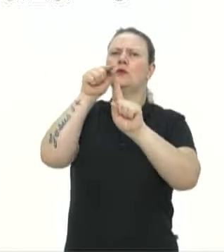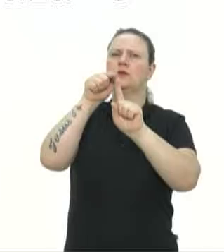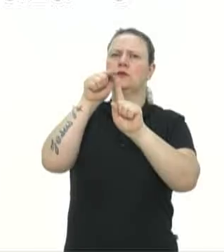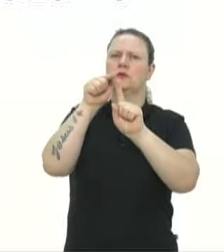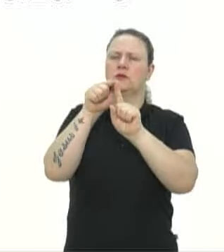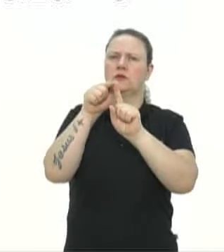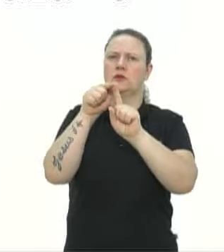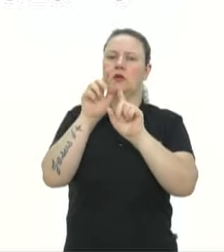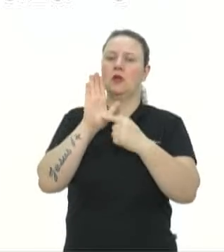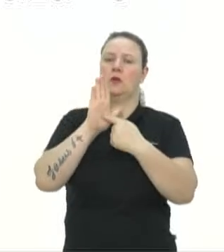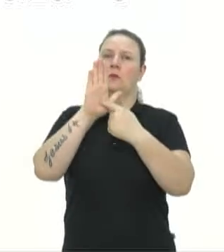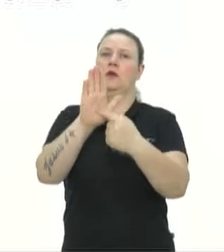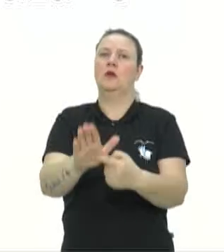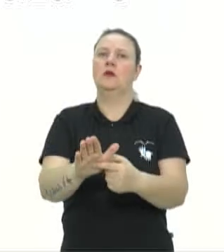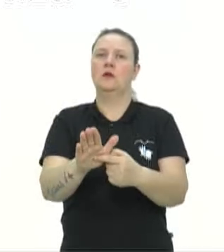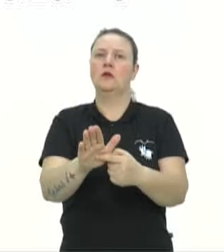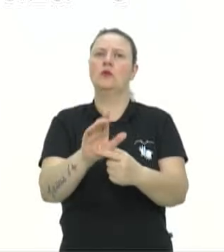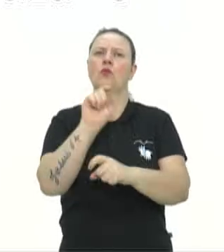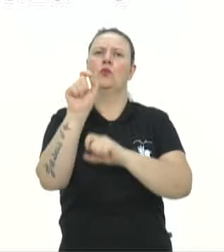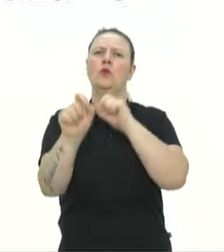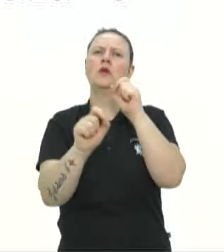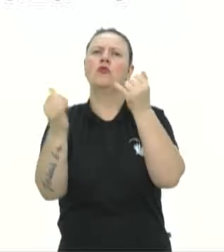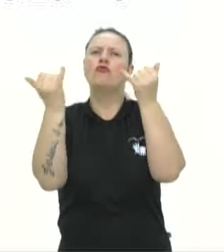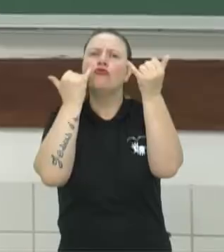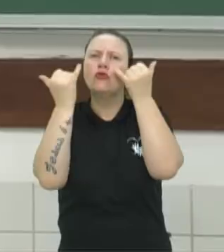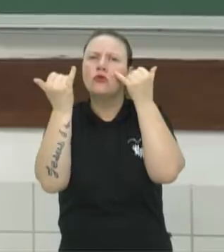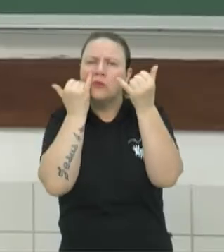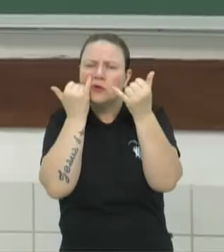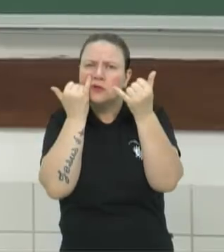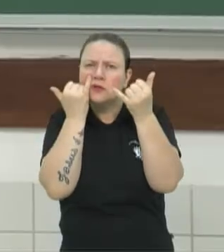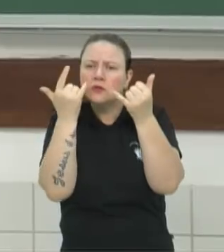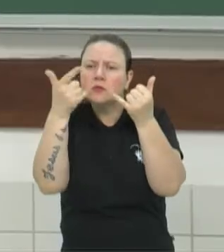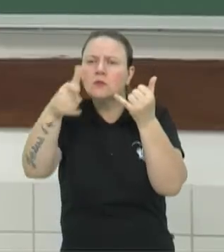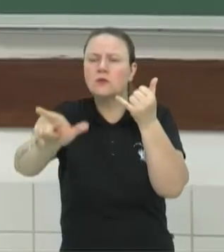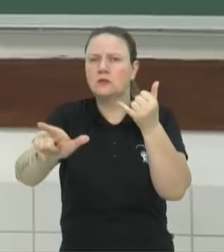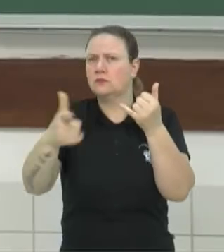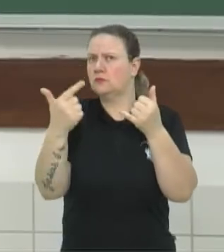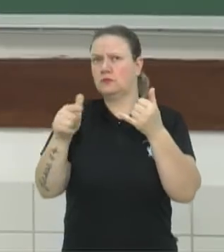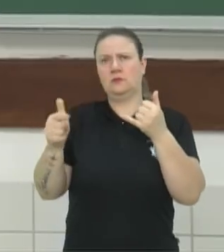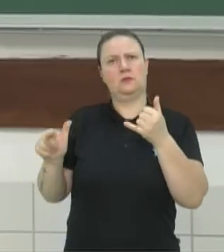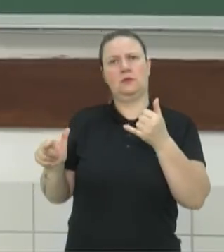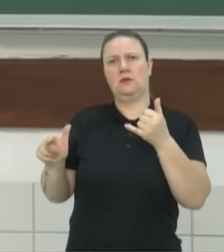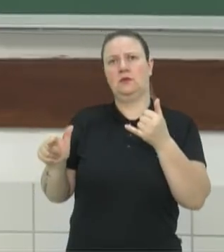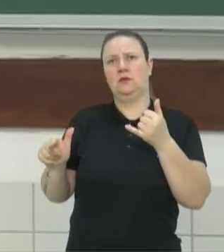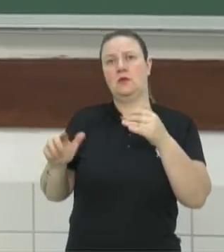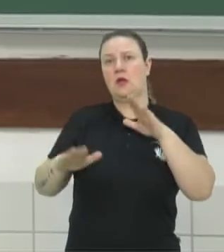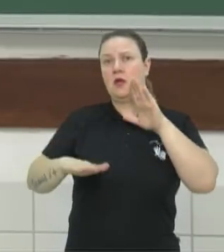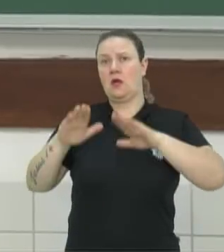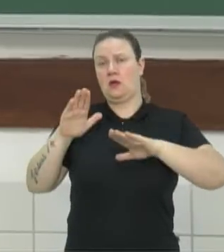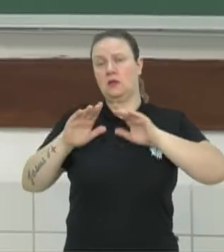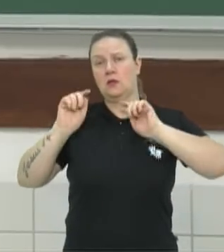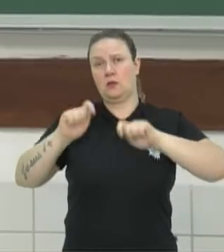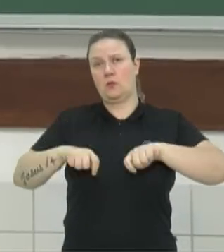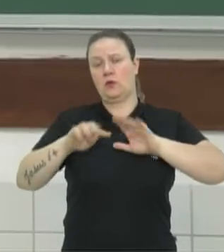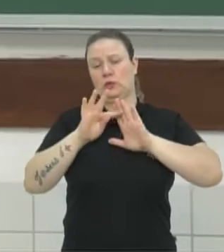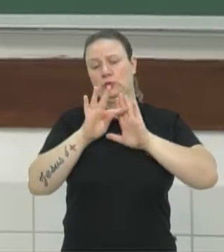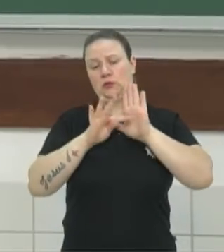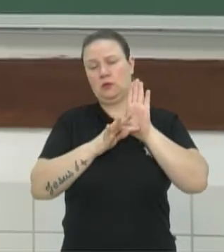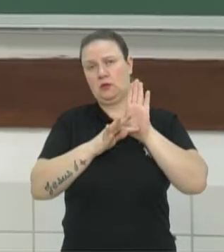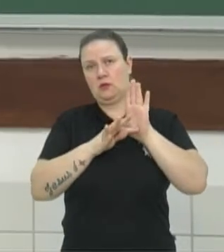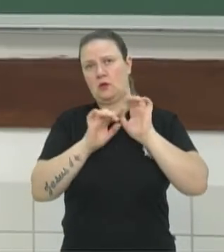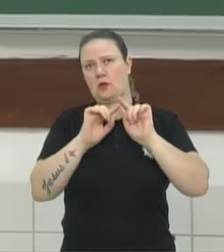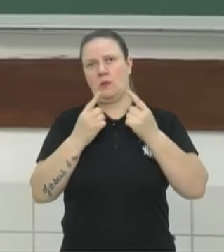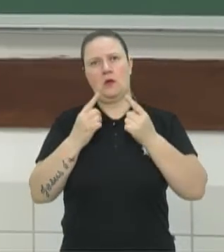da informação que virá em seguida, porque não tem informação a seguir. Às vezes pode até ter um textinho ali, mas não é função dele dar